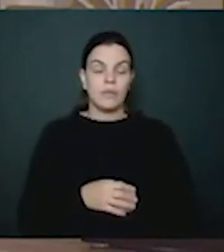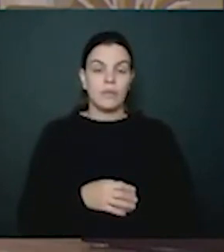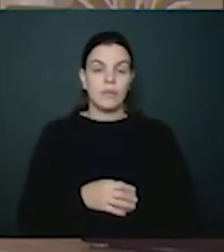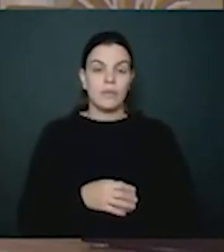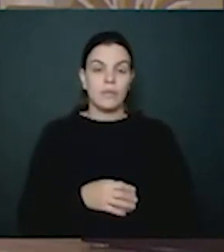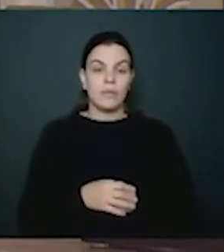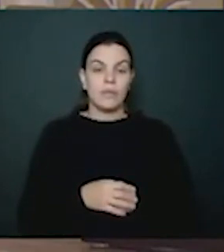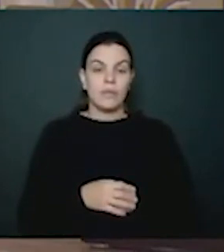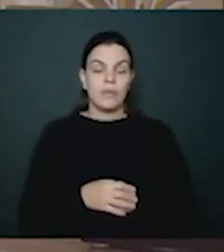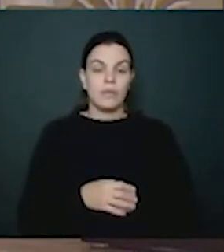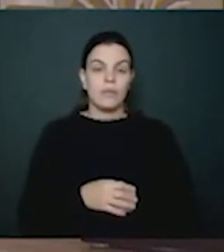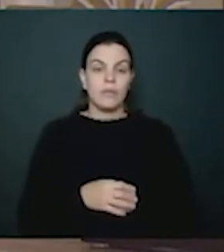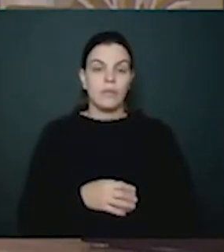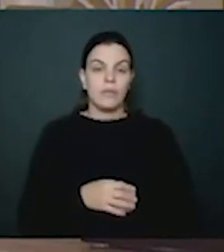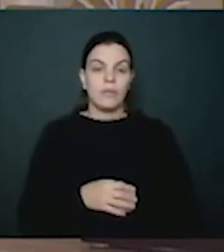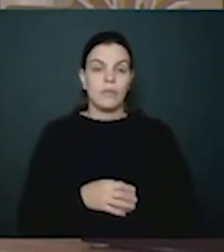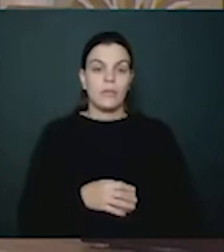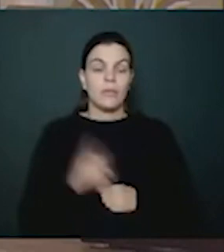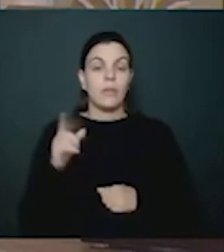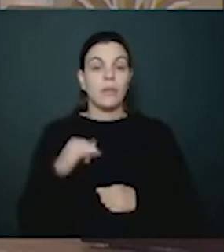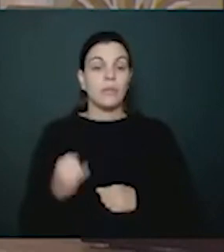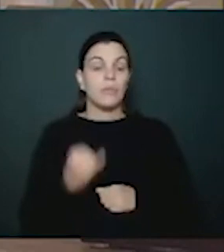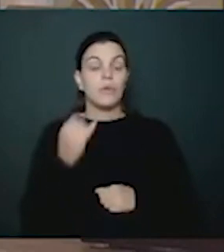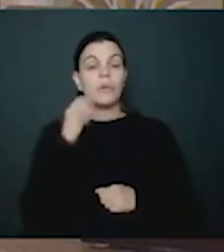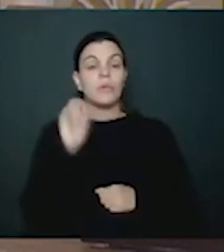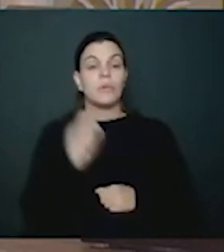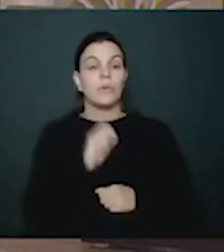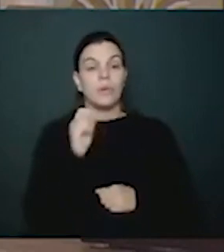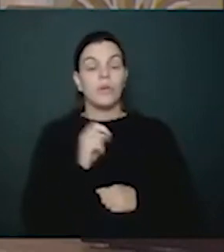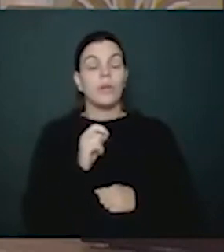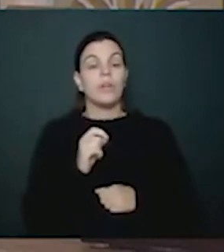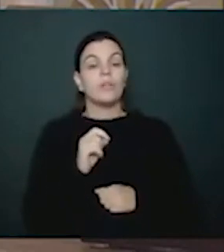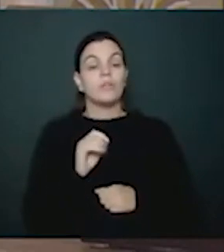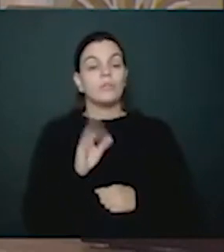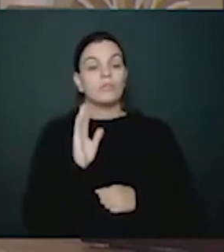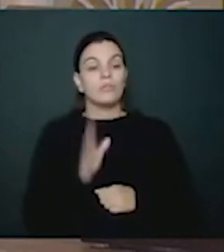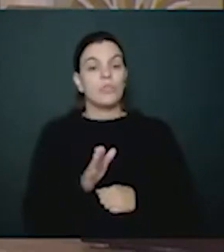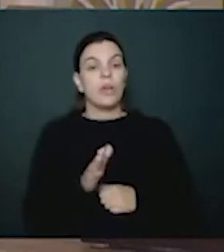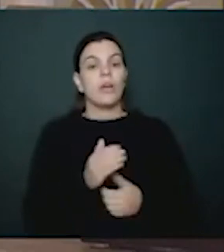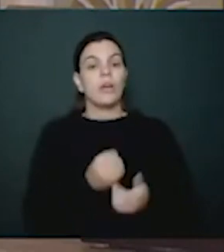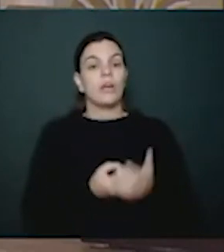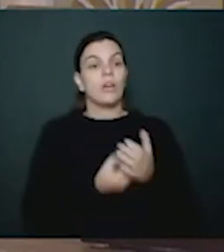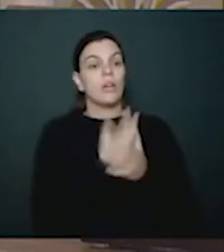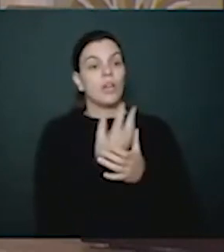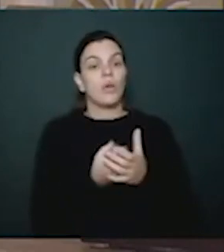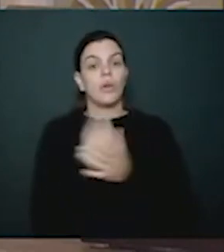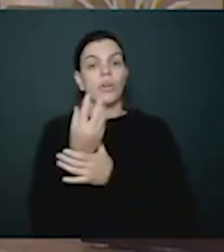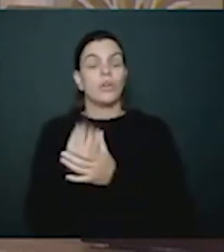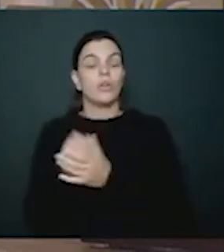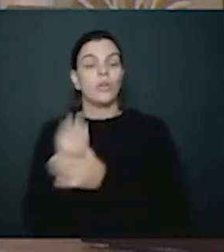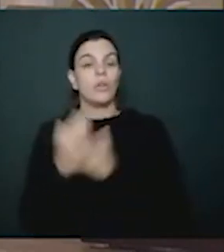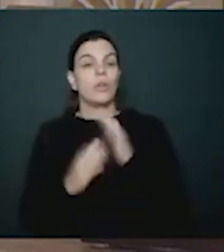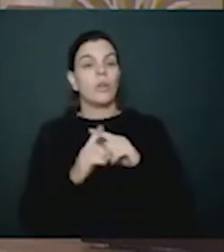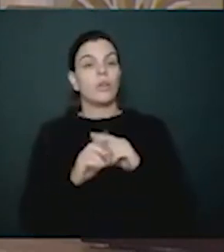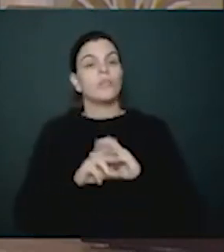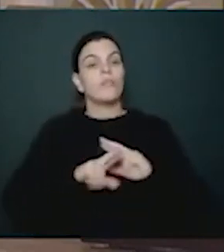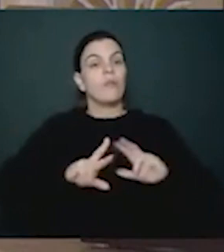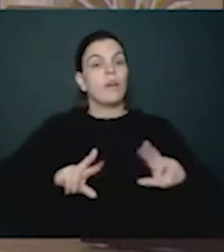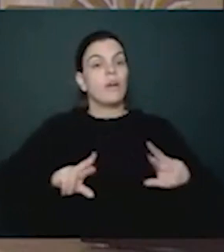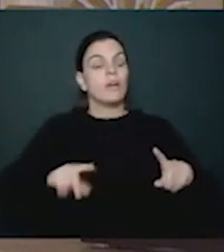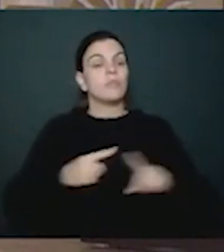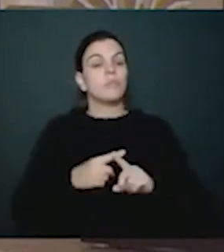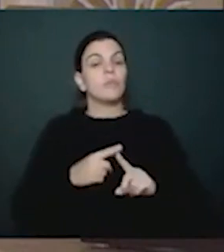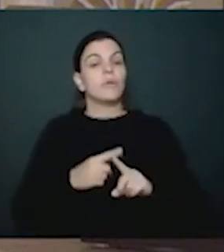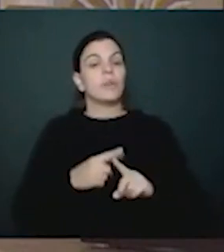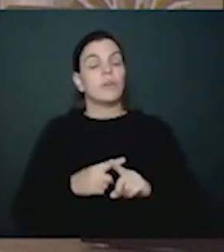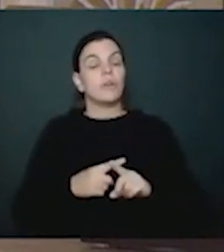vereadoras, desmembraram-se muitas outras paróquias, pois ela foi, durante muito tempo, a única paróquia